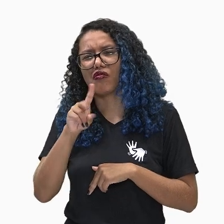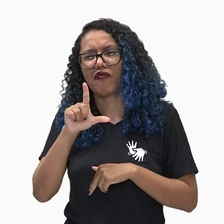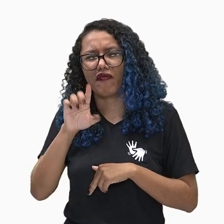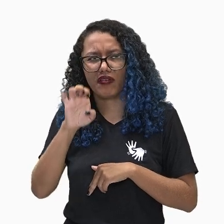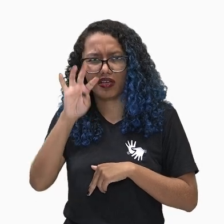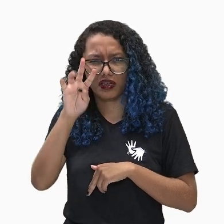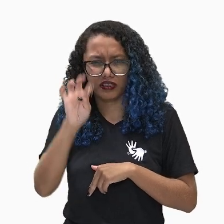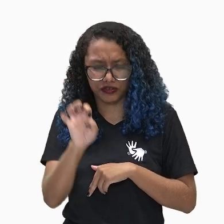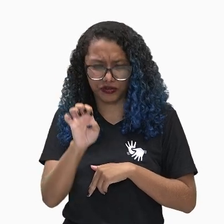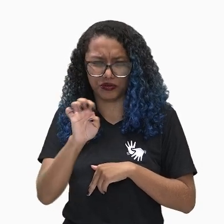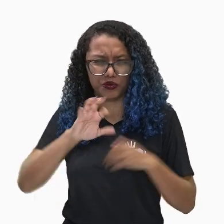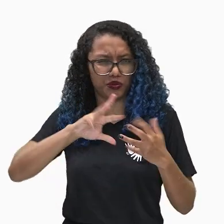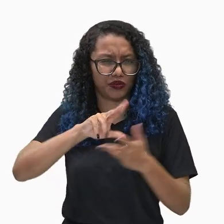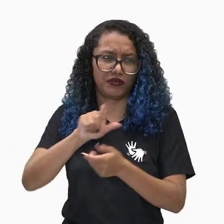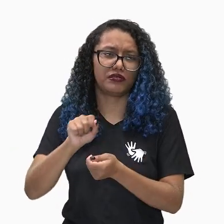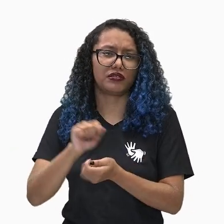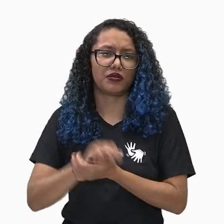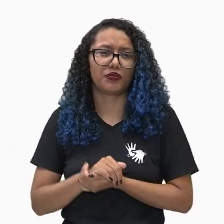tensão superficial,